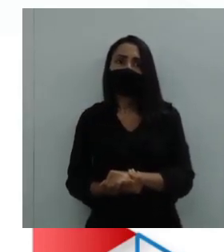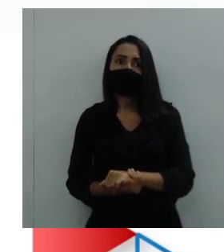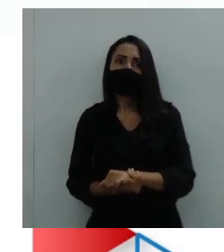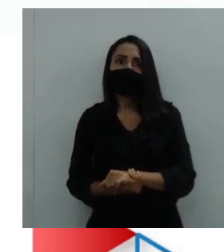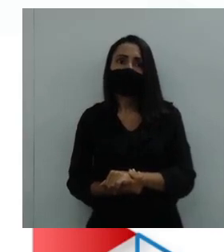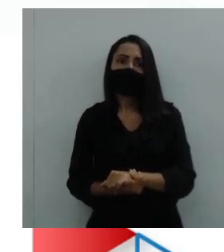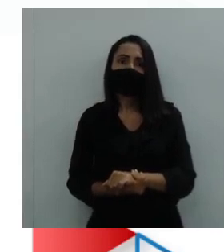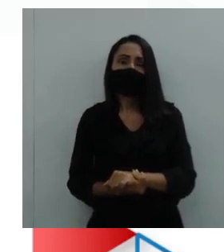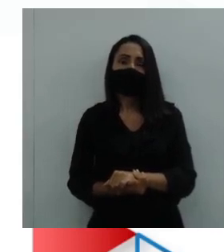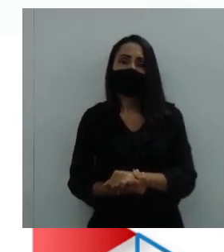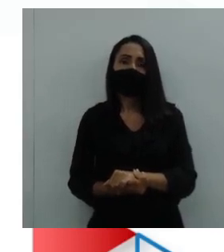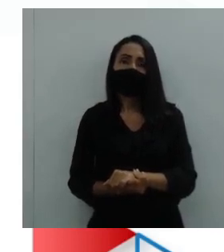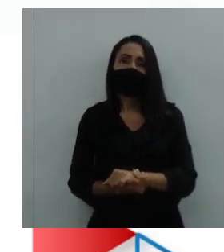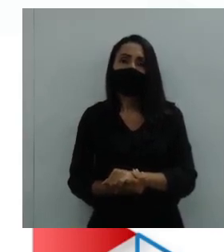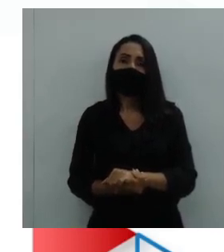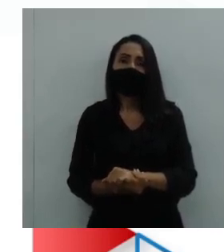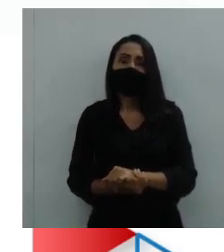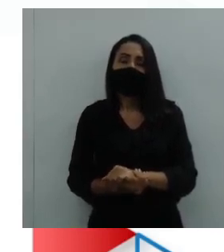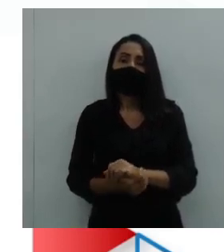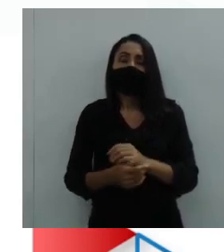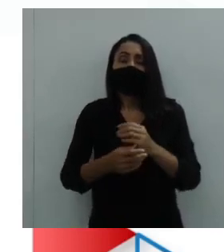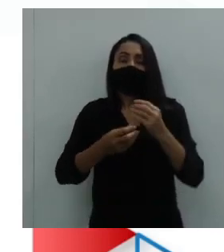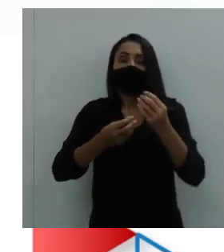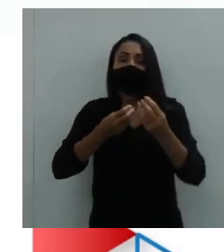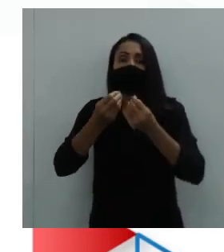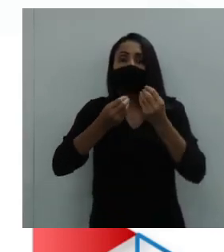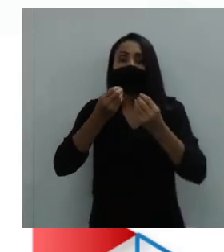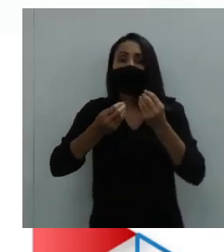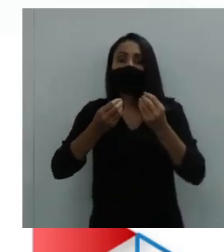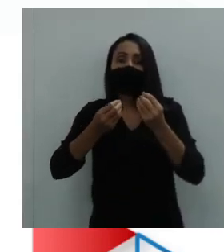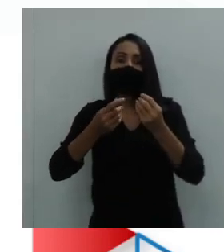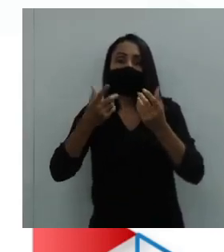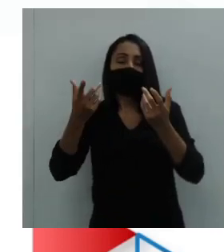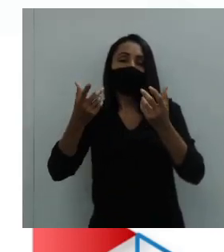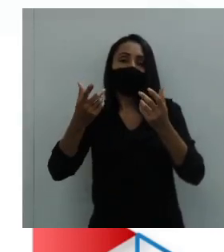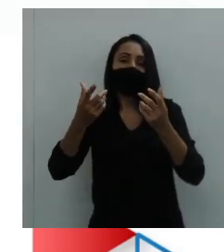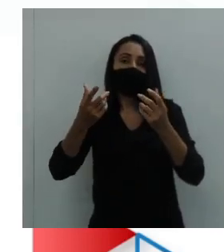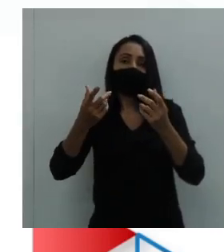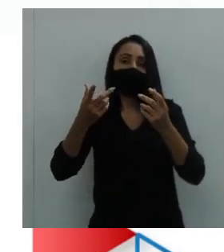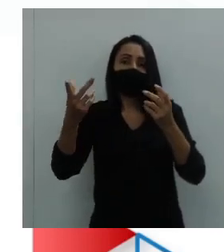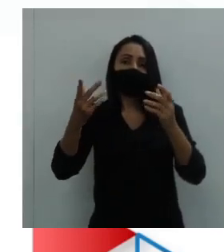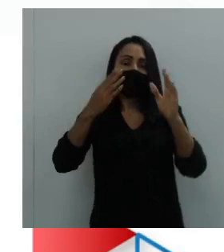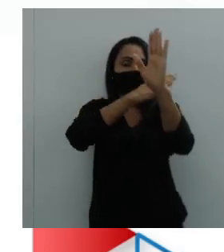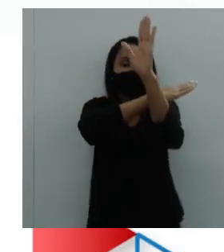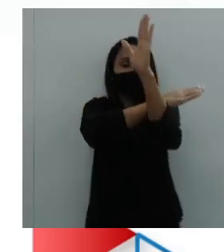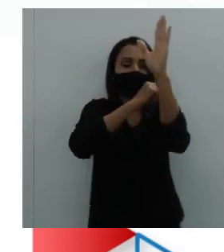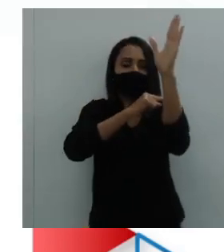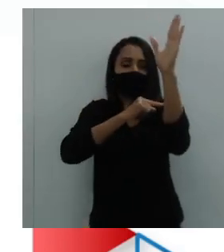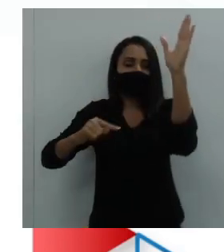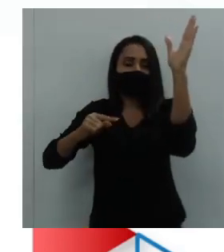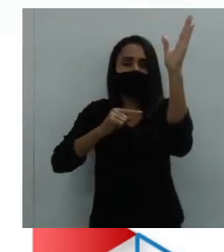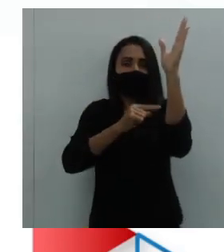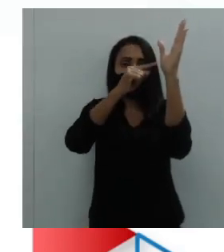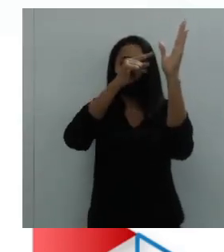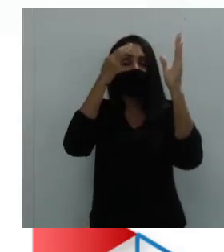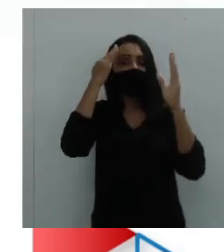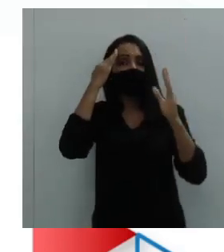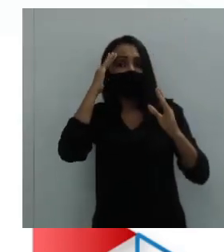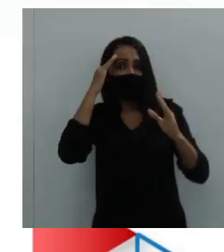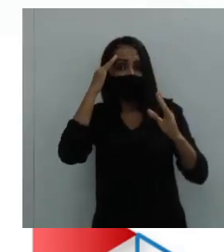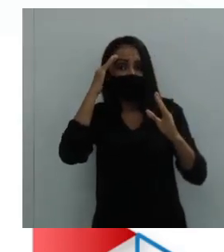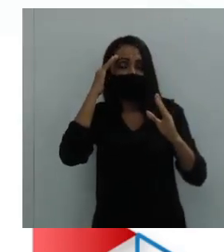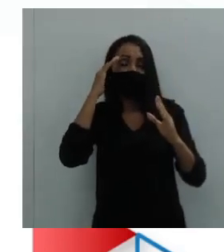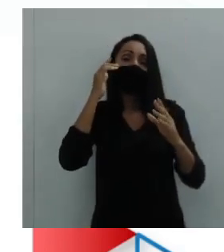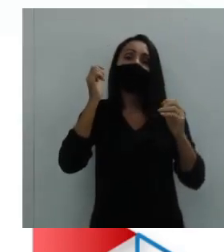e você ficaria de uma forma reflexiva na diagonal, e aí eu vou poder entender essa